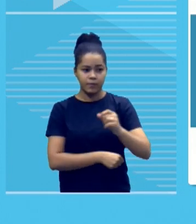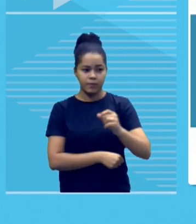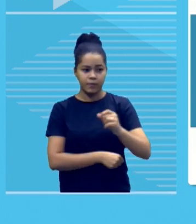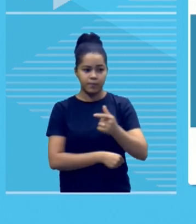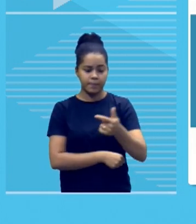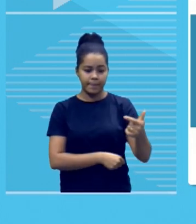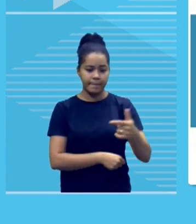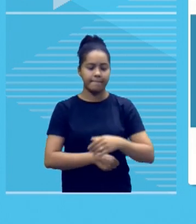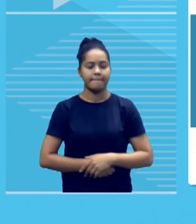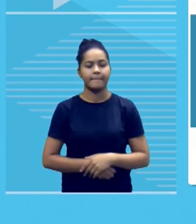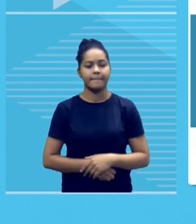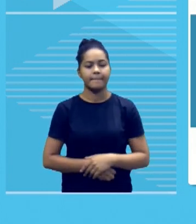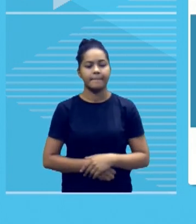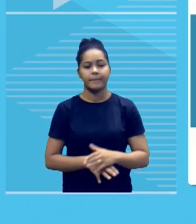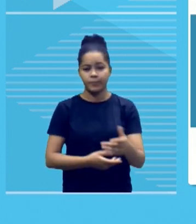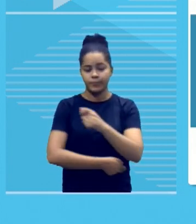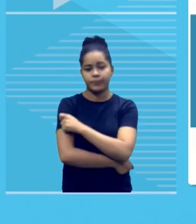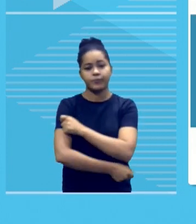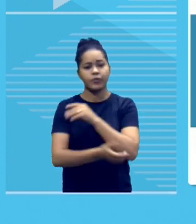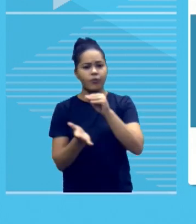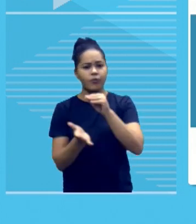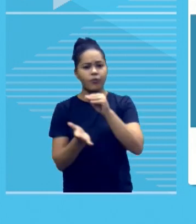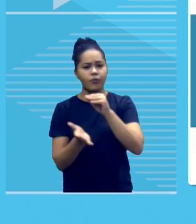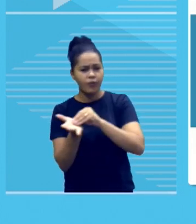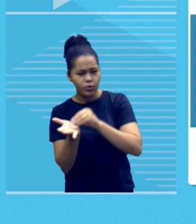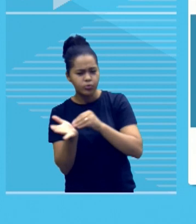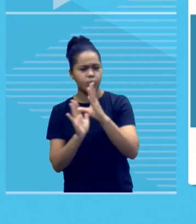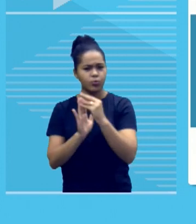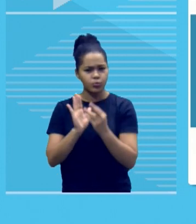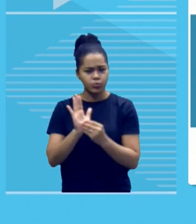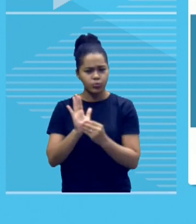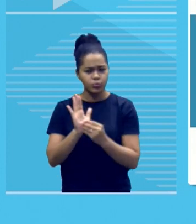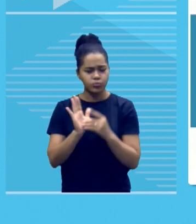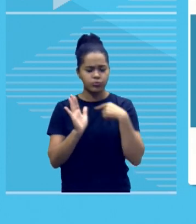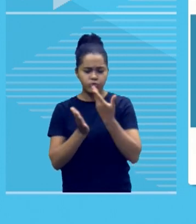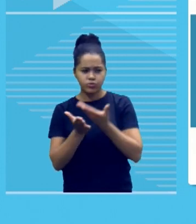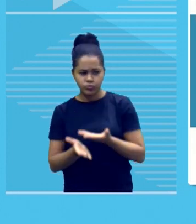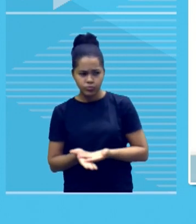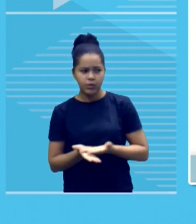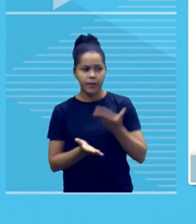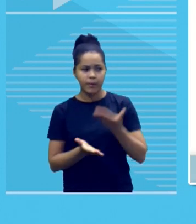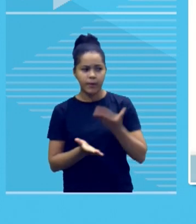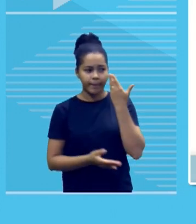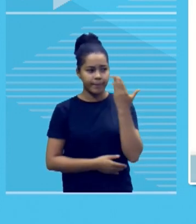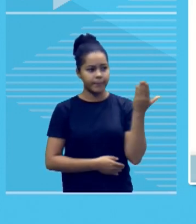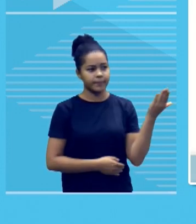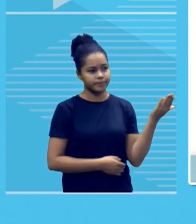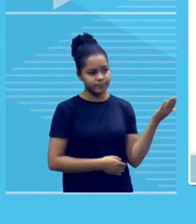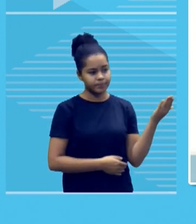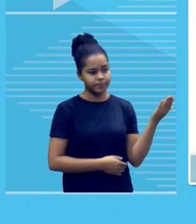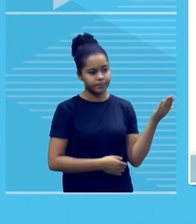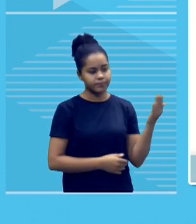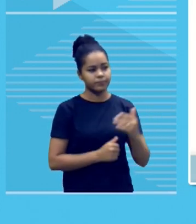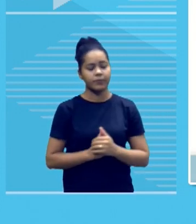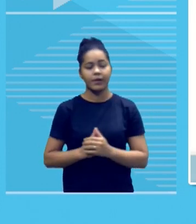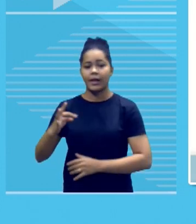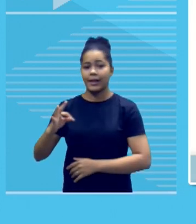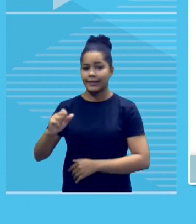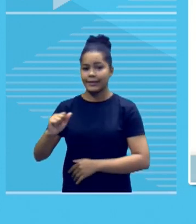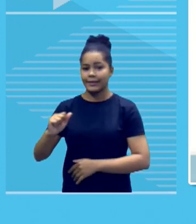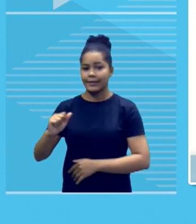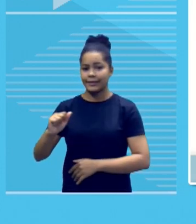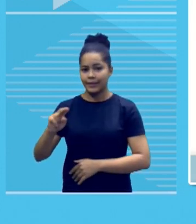um caso para a gente ver tá E foi justamente esse ó olha só que foi a